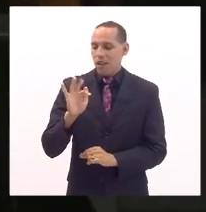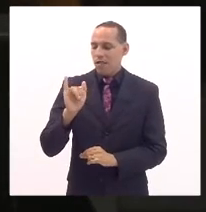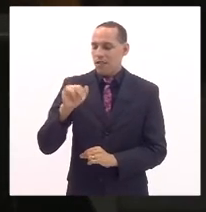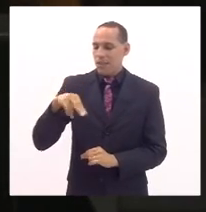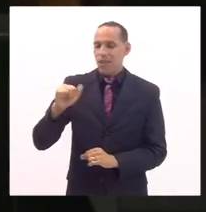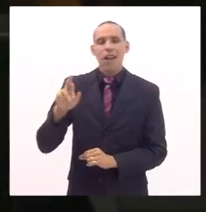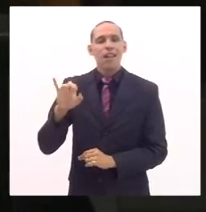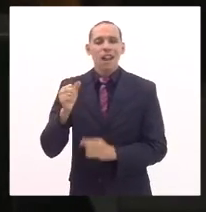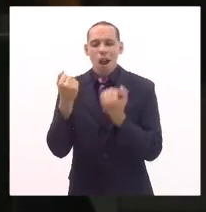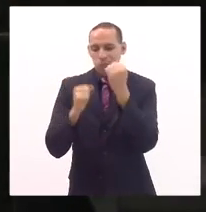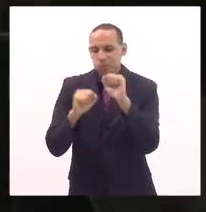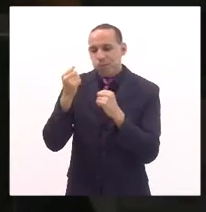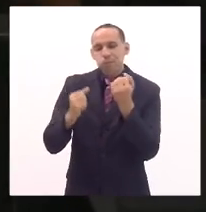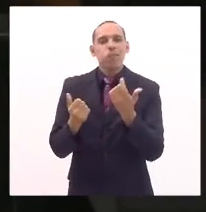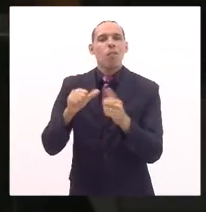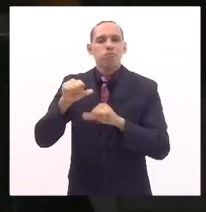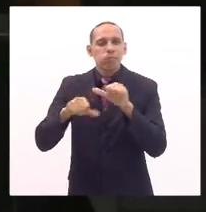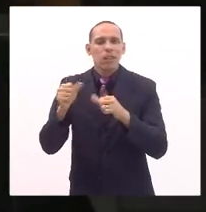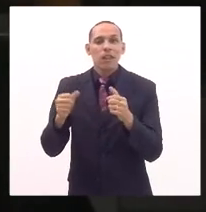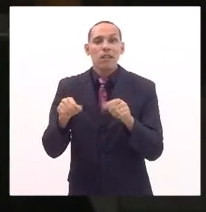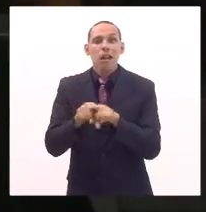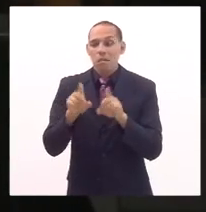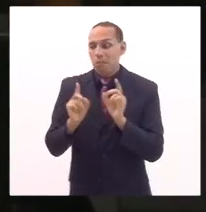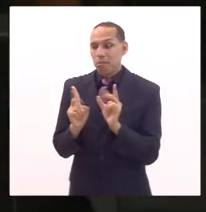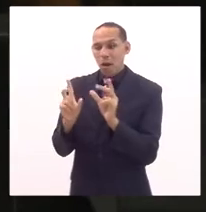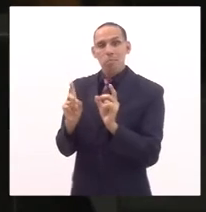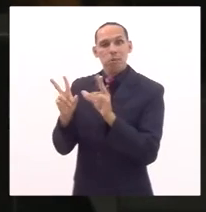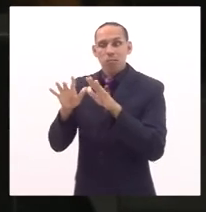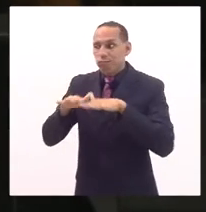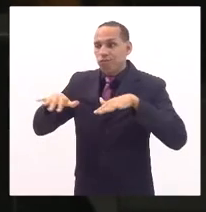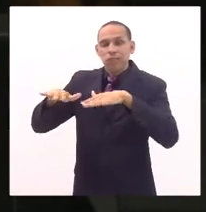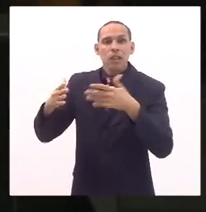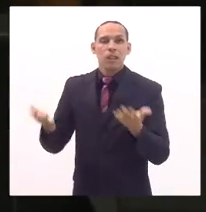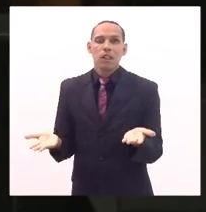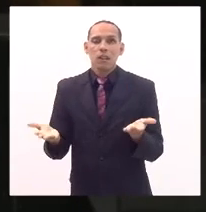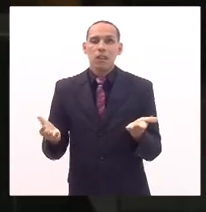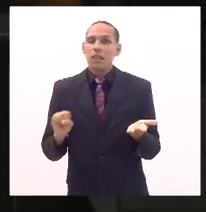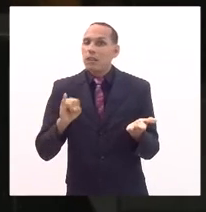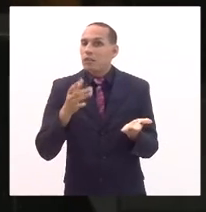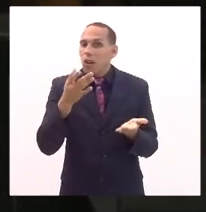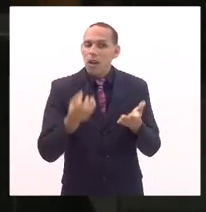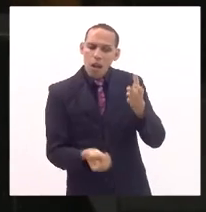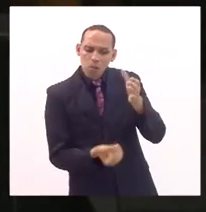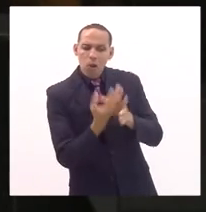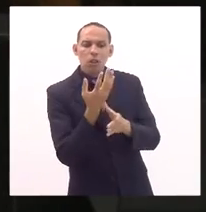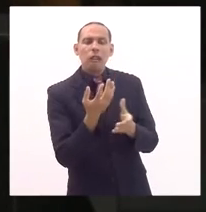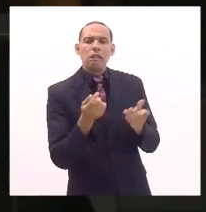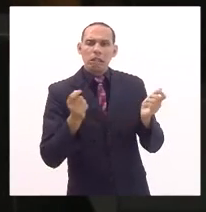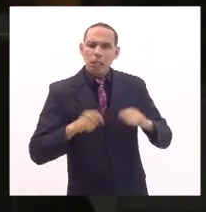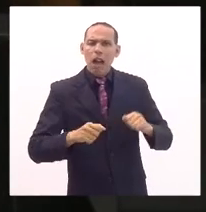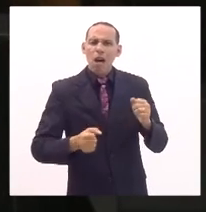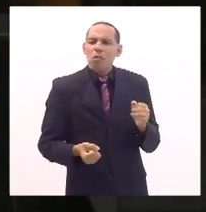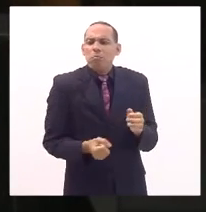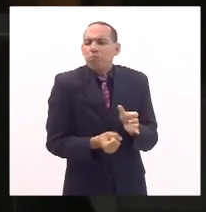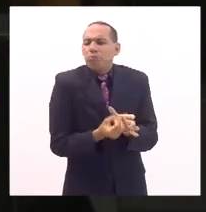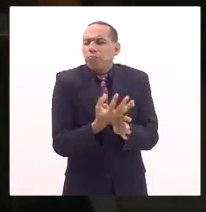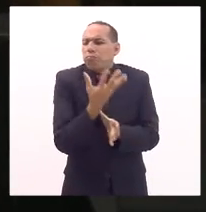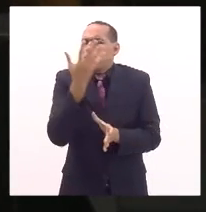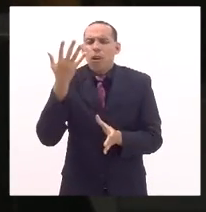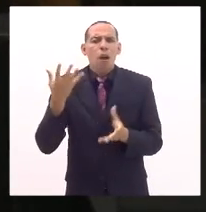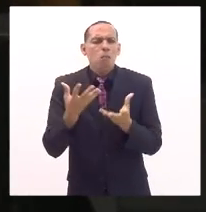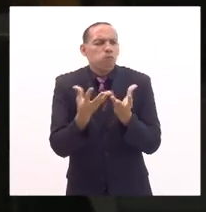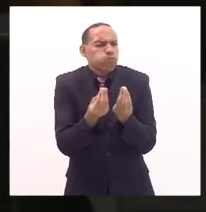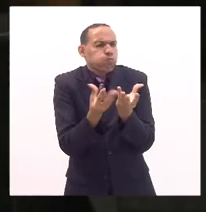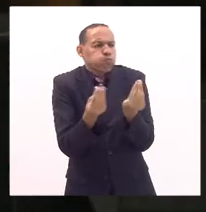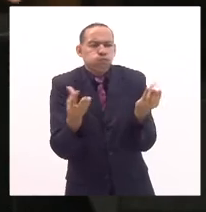pelo contrário até vendê-las e se você pode produzir quanto barril do petróleo você quiser